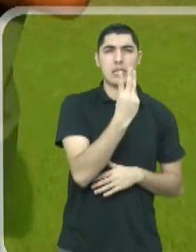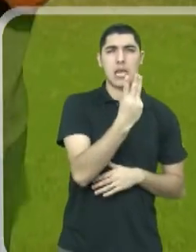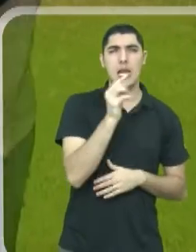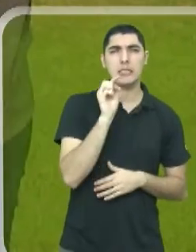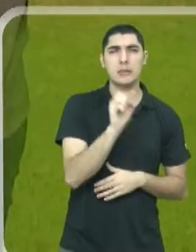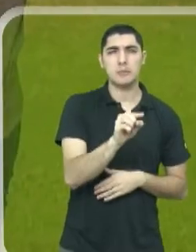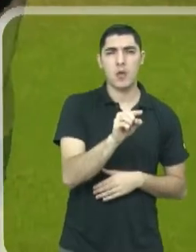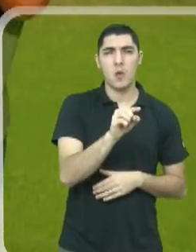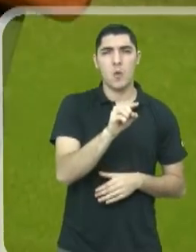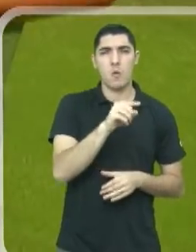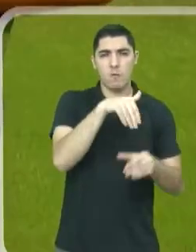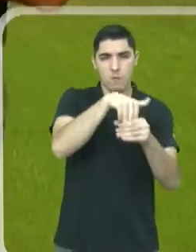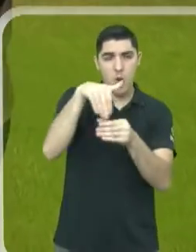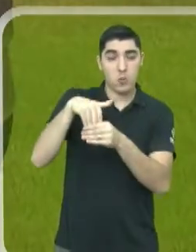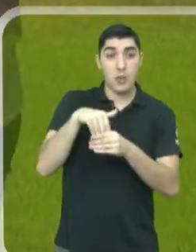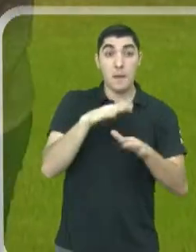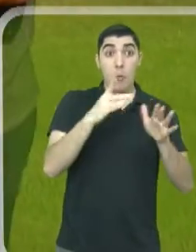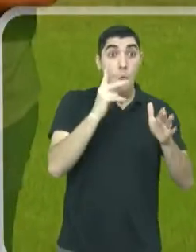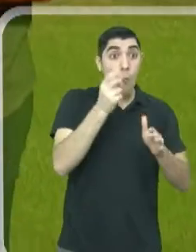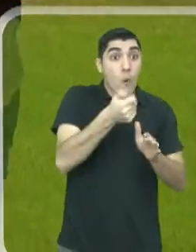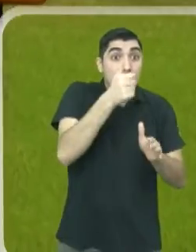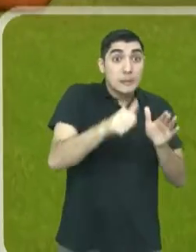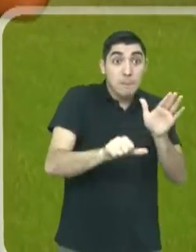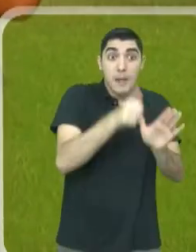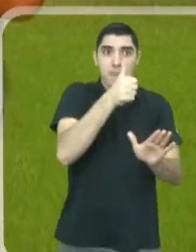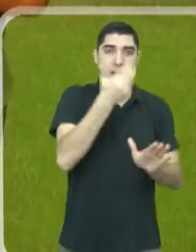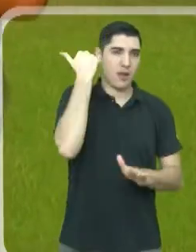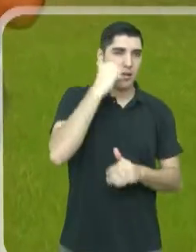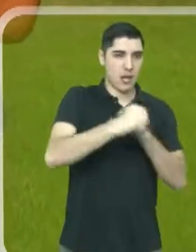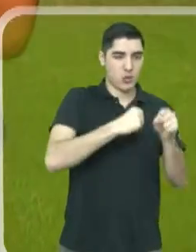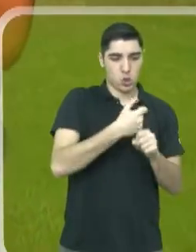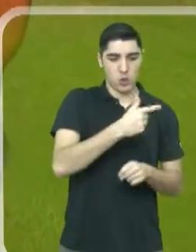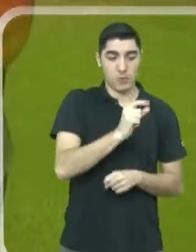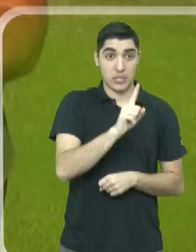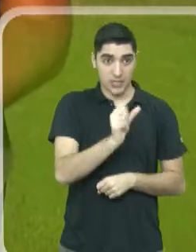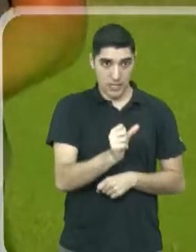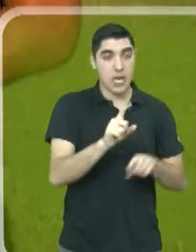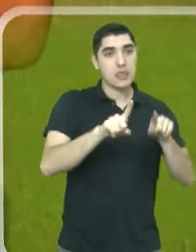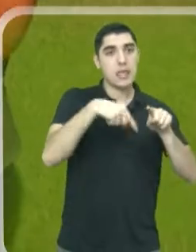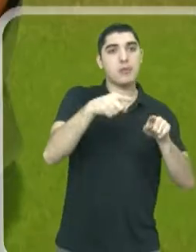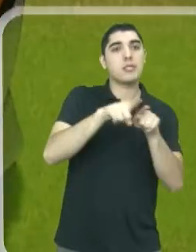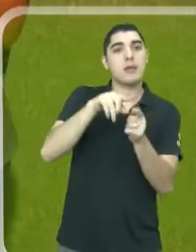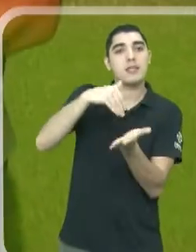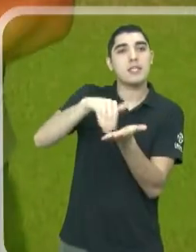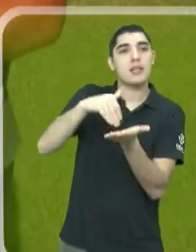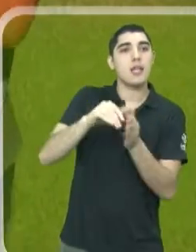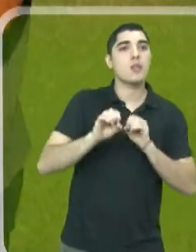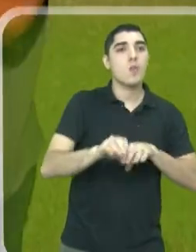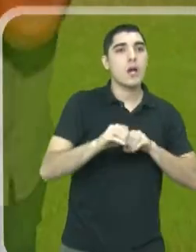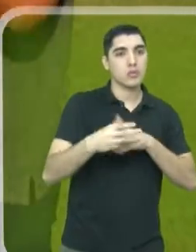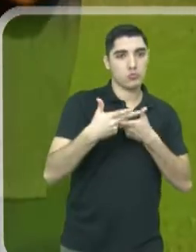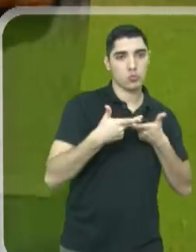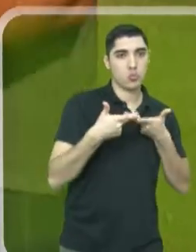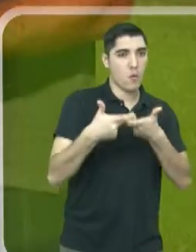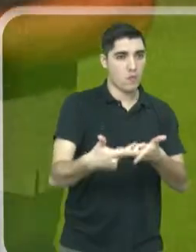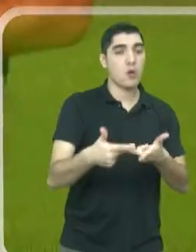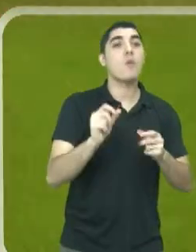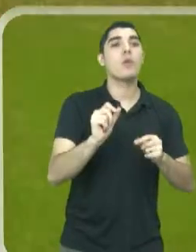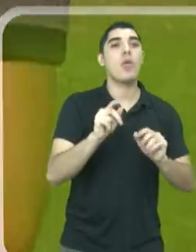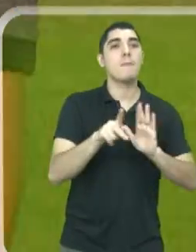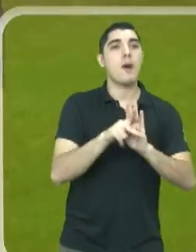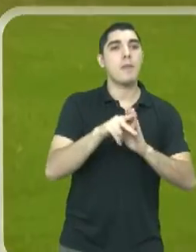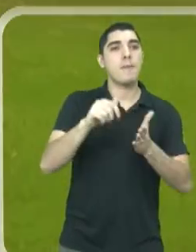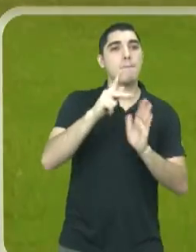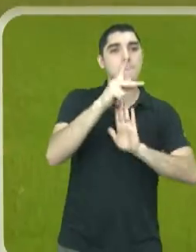eleito de primeira em 2016, mas recebi o convite da Secretaria de Educação para instalar esse projeto, que hoje é o Escola Ativa, que inclusive eu